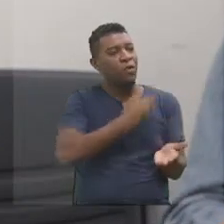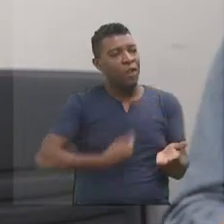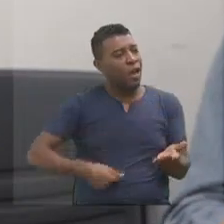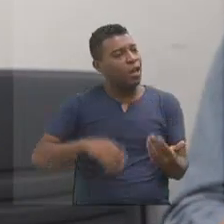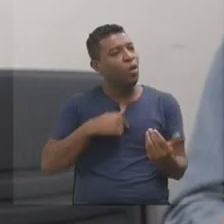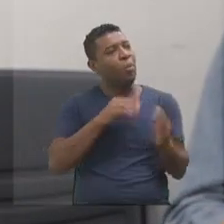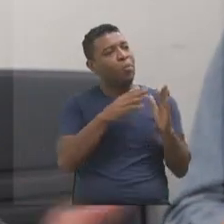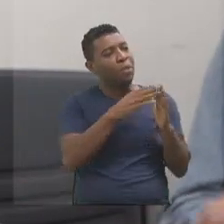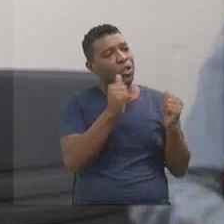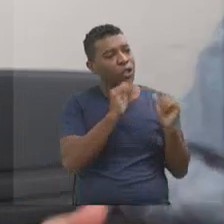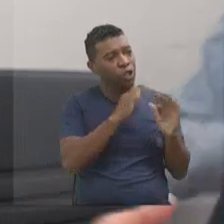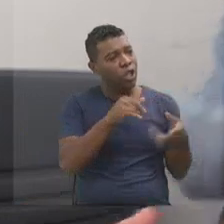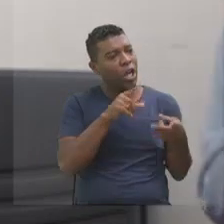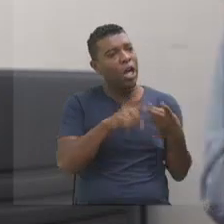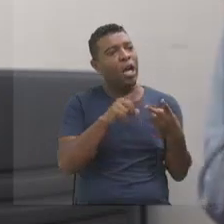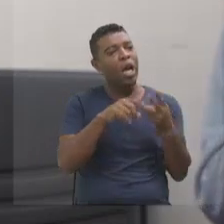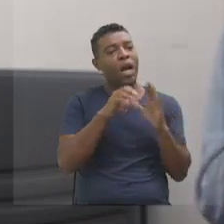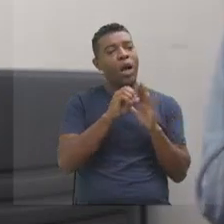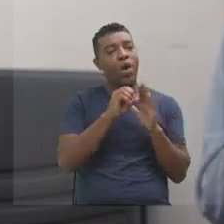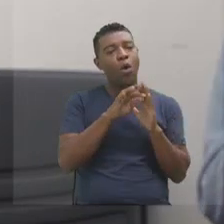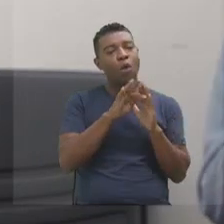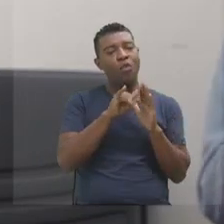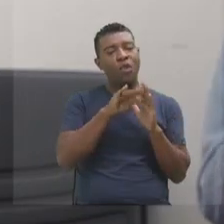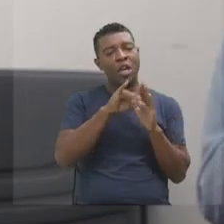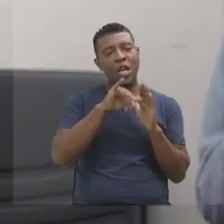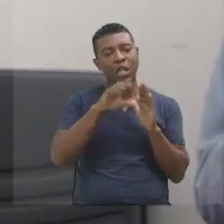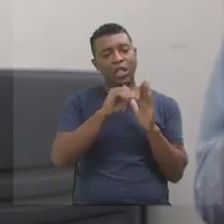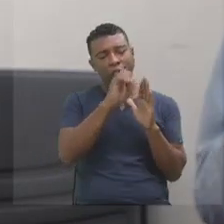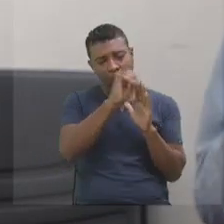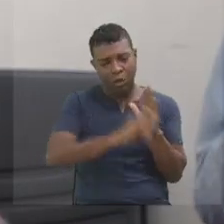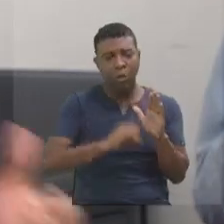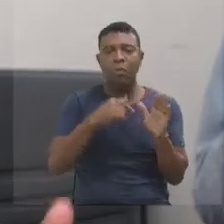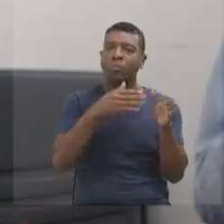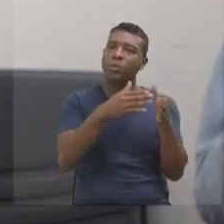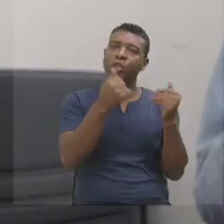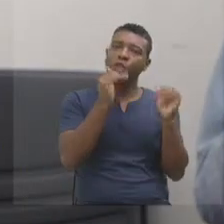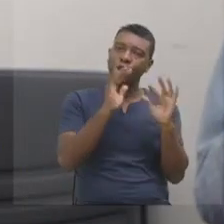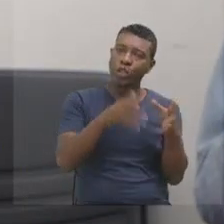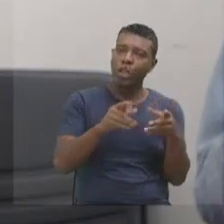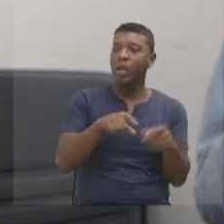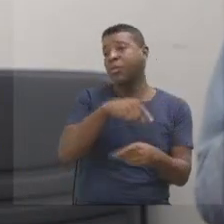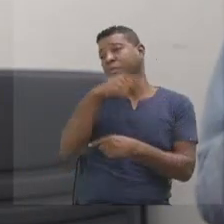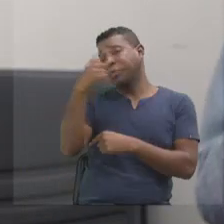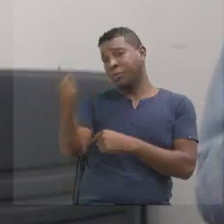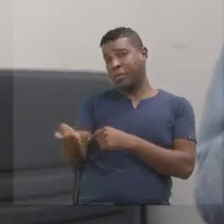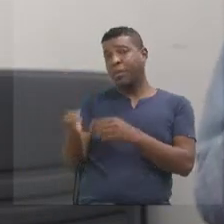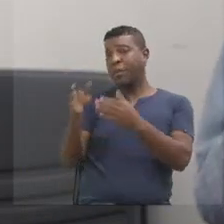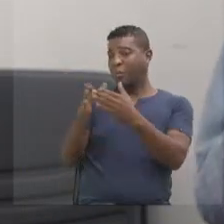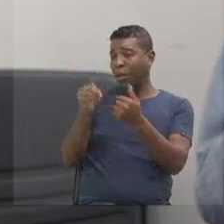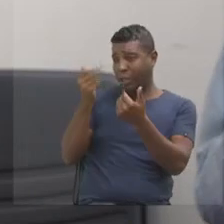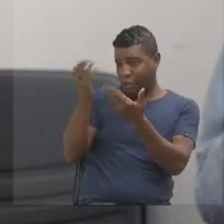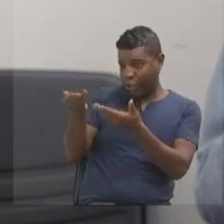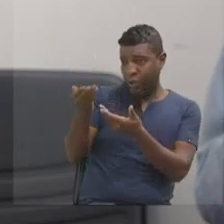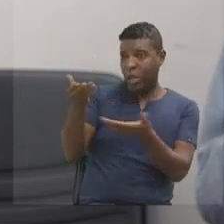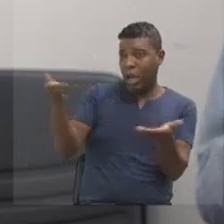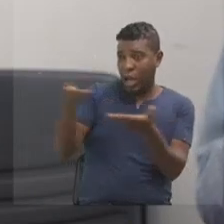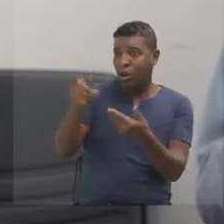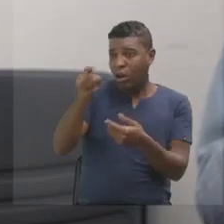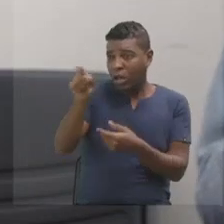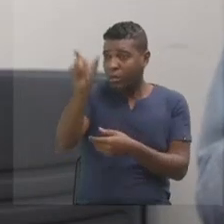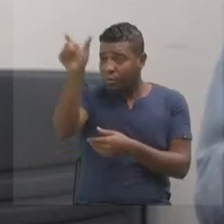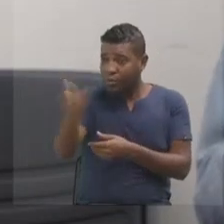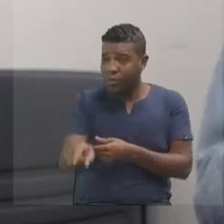é por requerimento dessa casa também é o senhor eu quero é que é encarecidamente pedir novamente